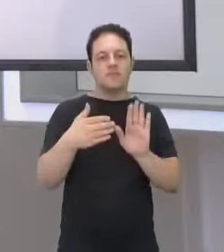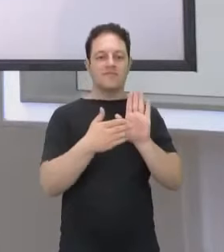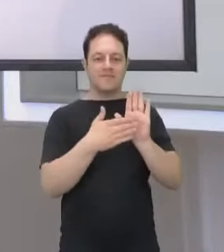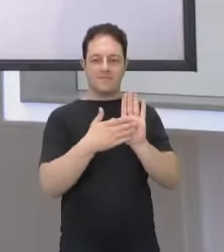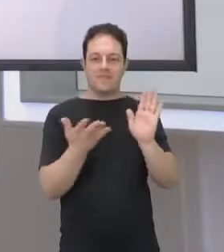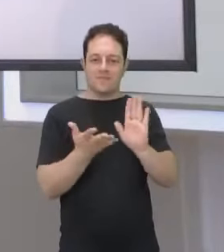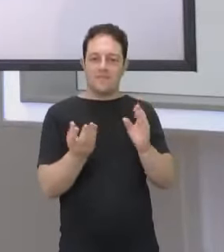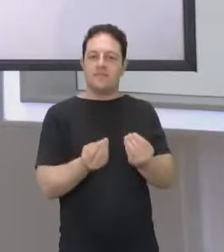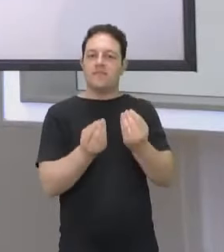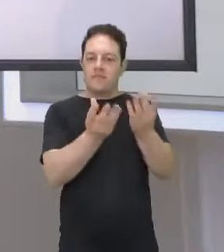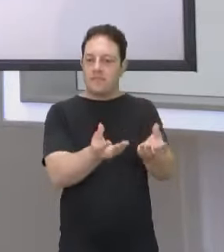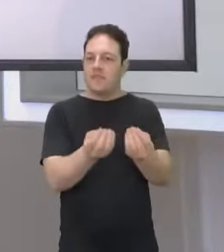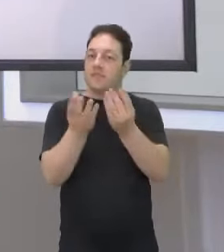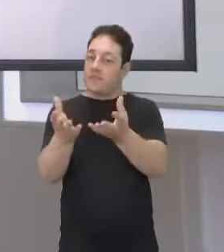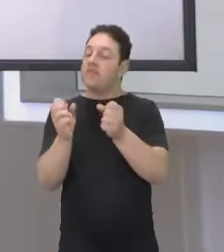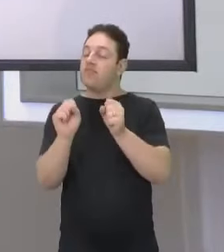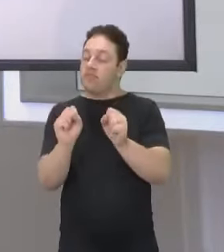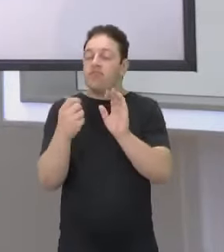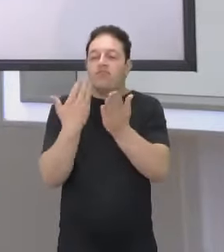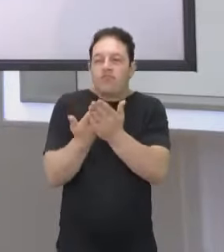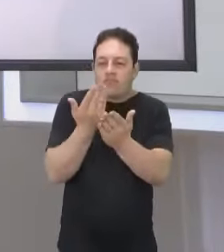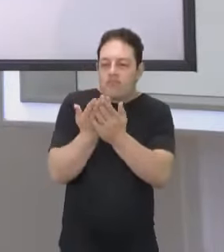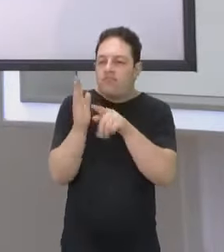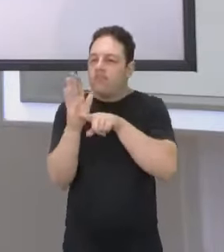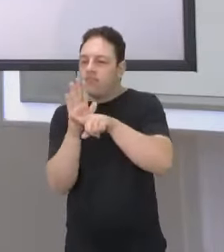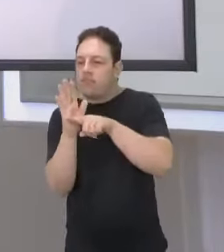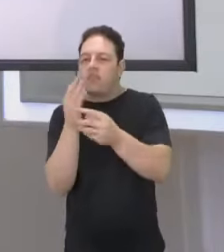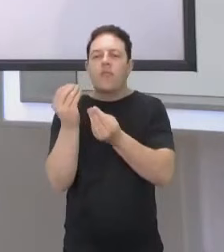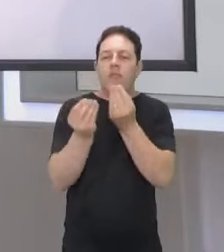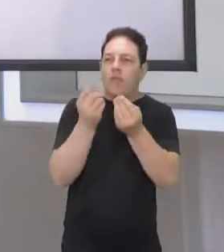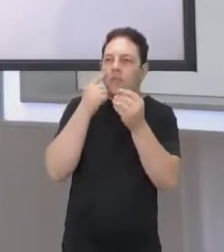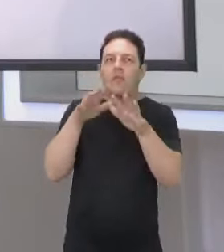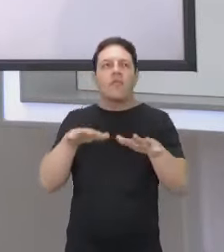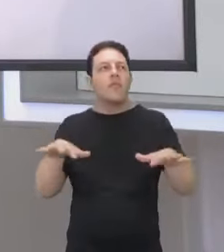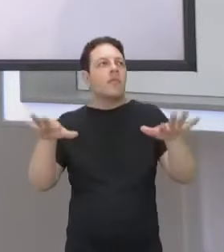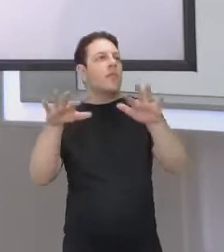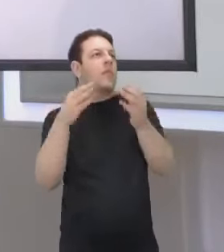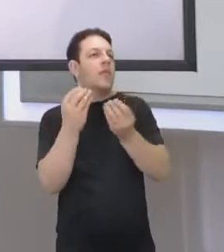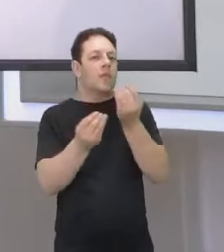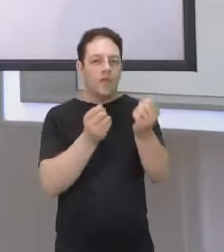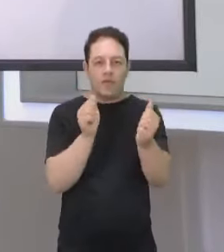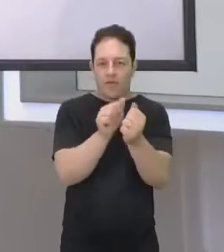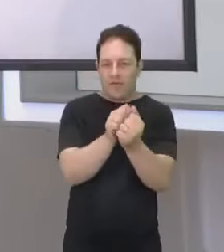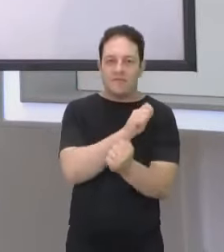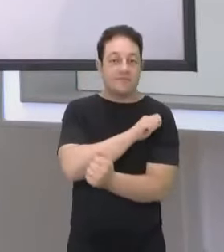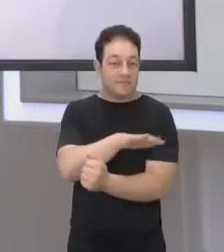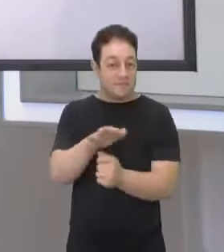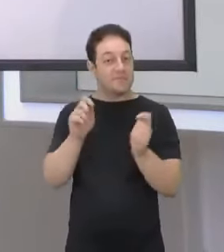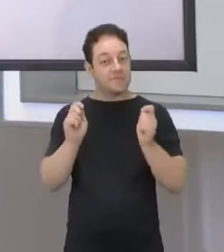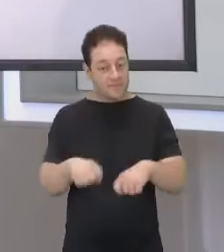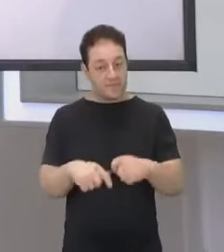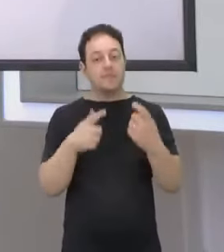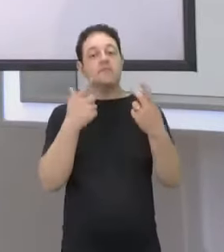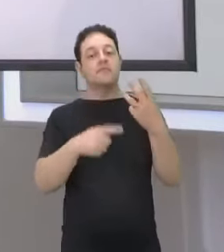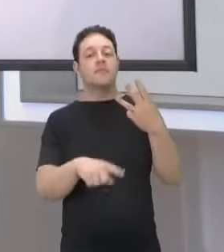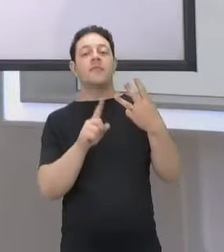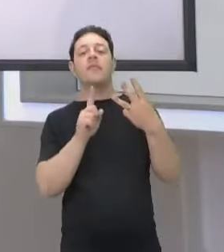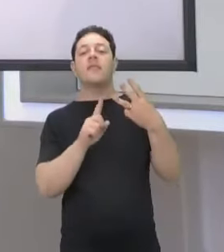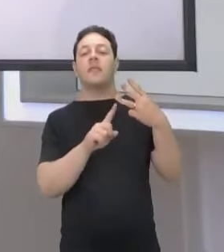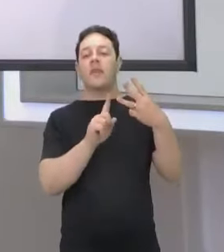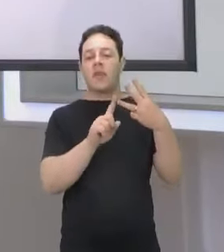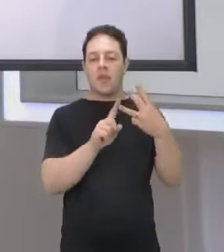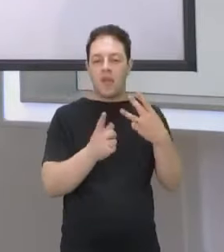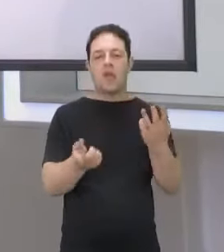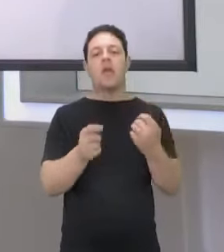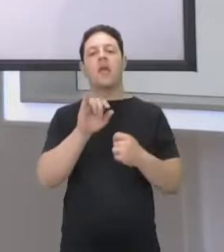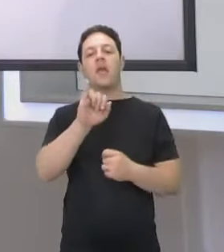nós estamos fazendo, realizar estudos de entorno, né, junto com os alunos, e temos as instituições, igual o